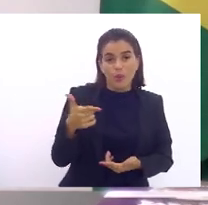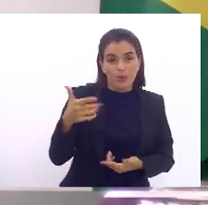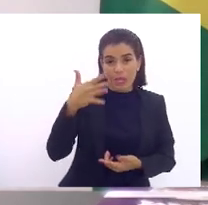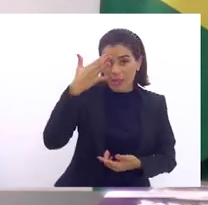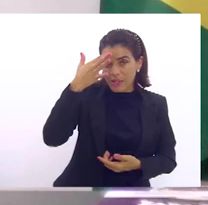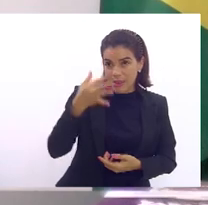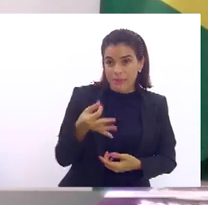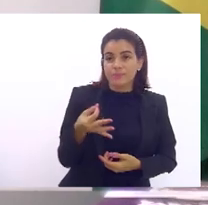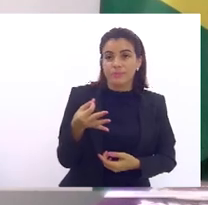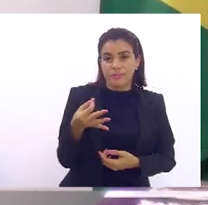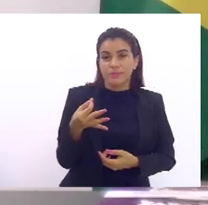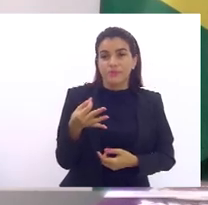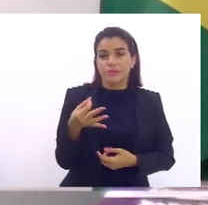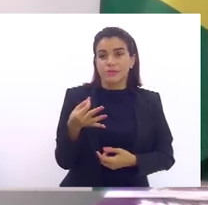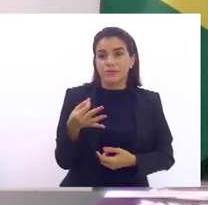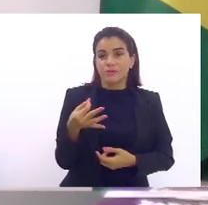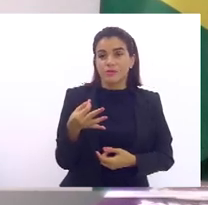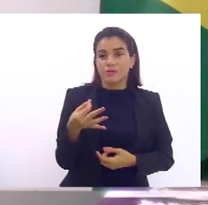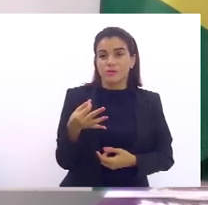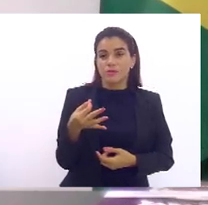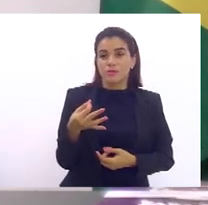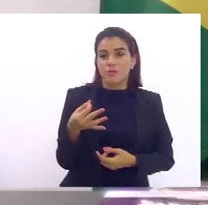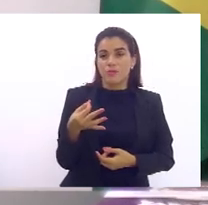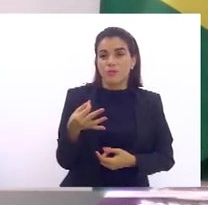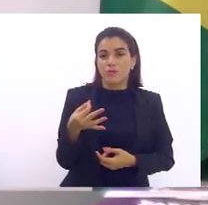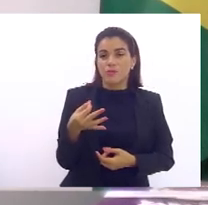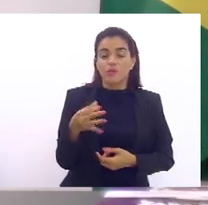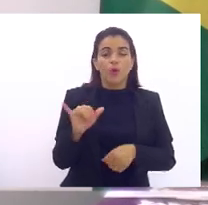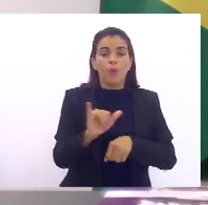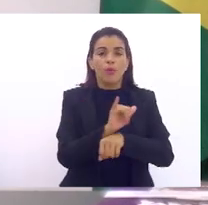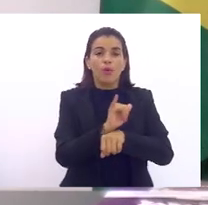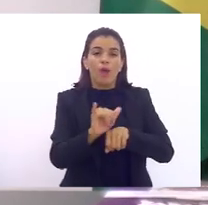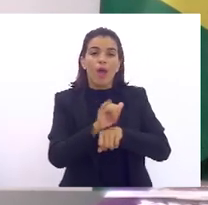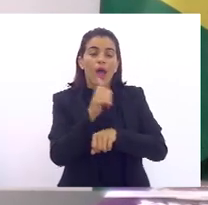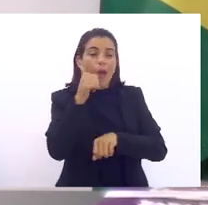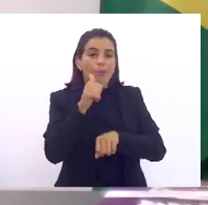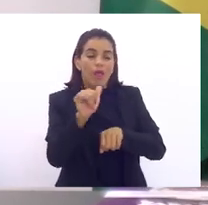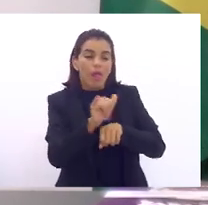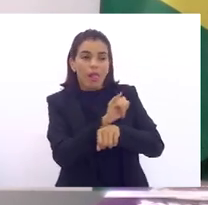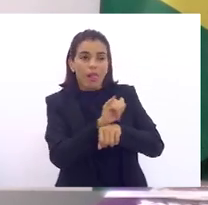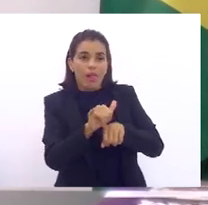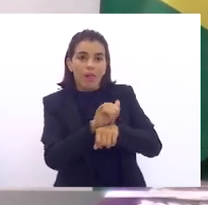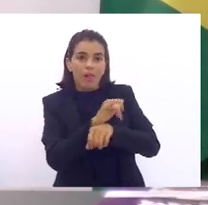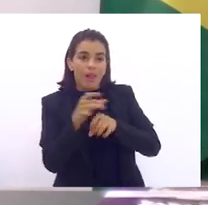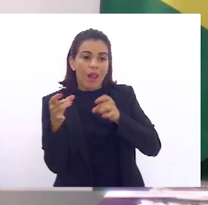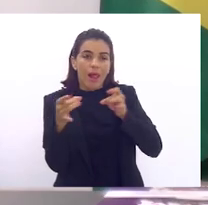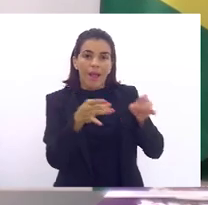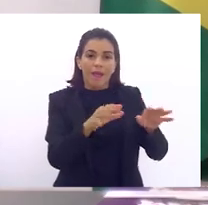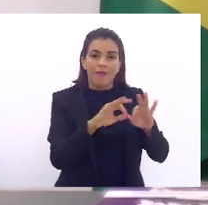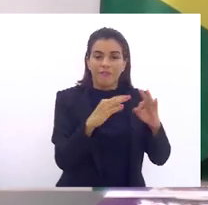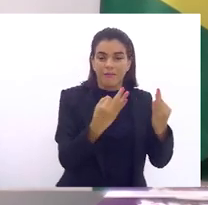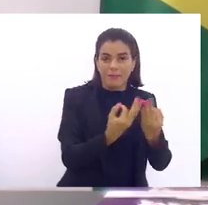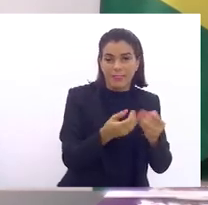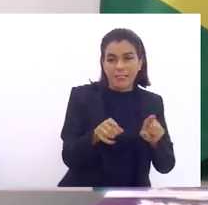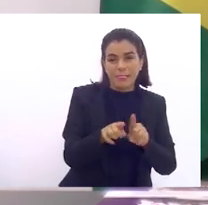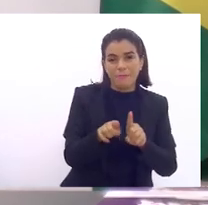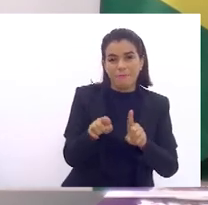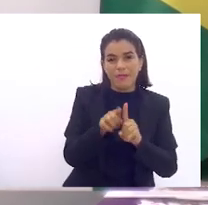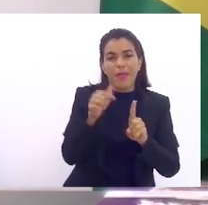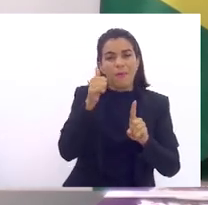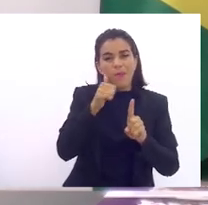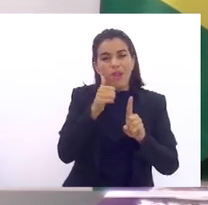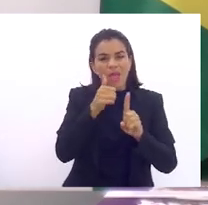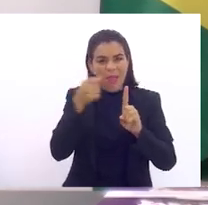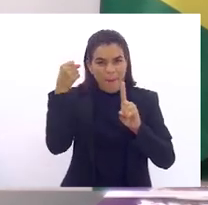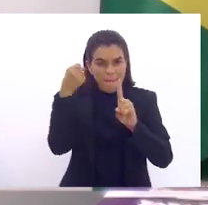processo sair dessa situação eh muitas vezes a mulher é rotulada né como culpada como é rotulada por